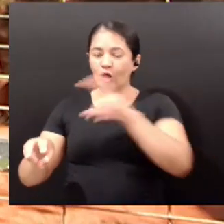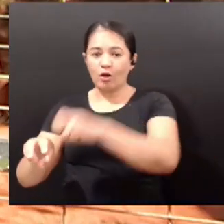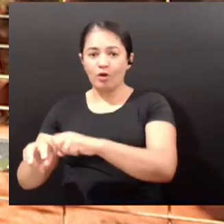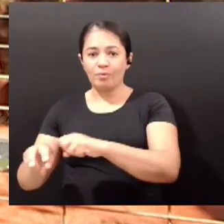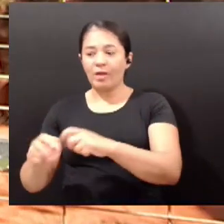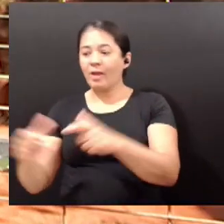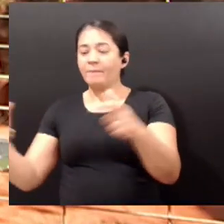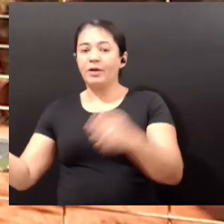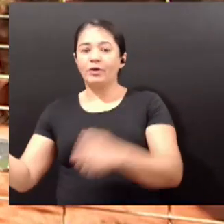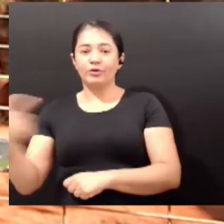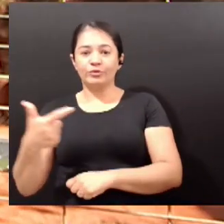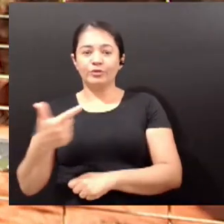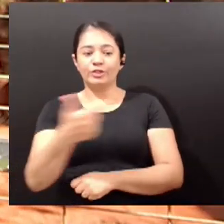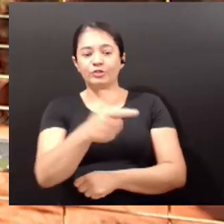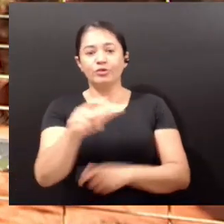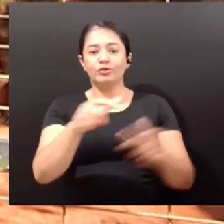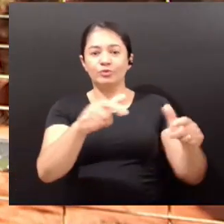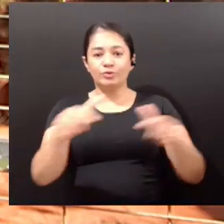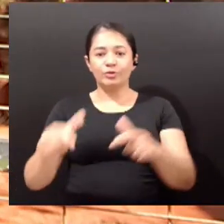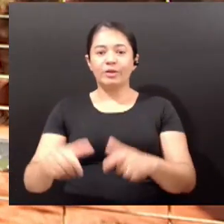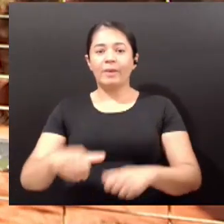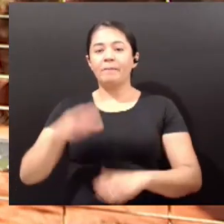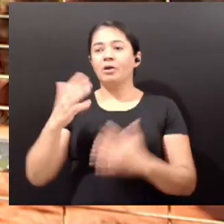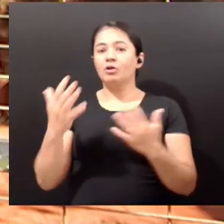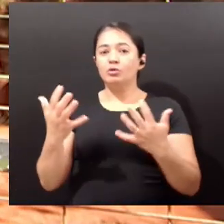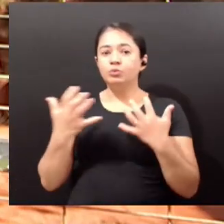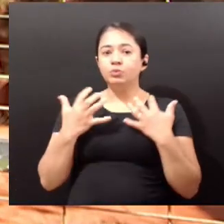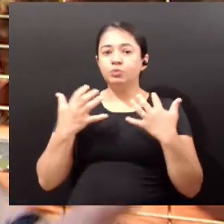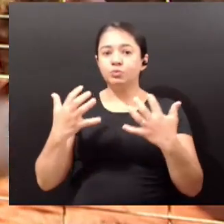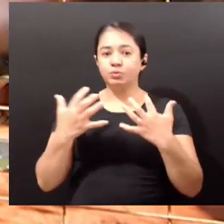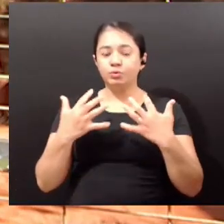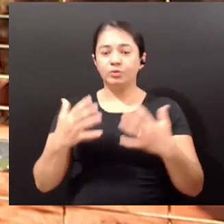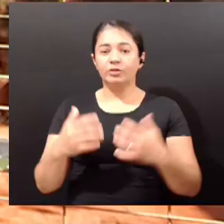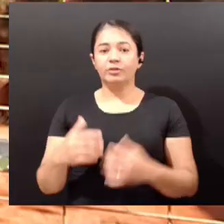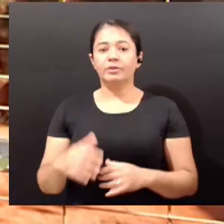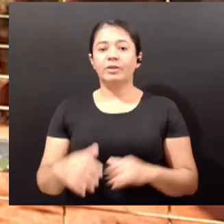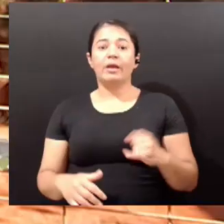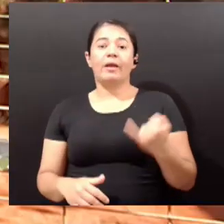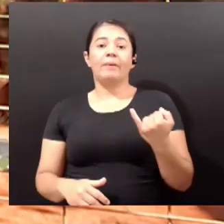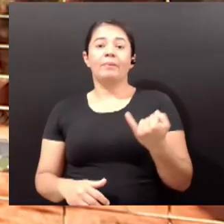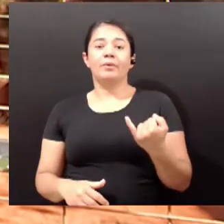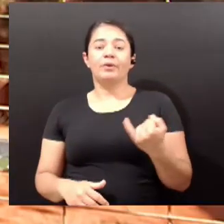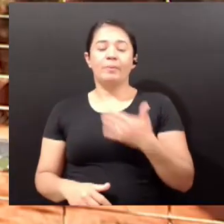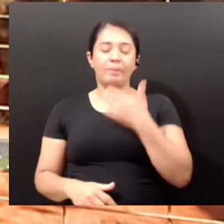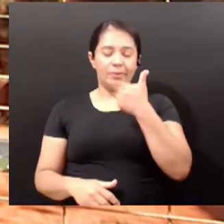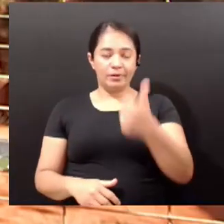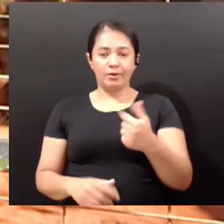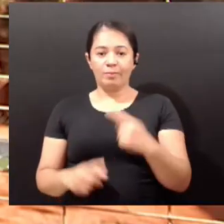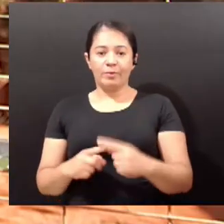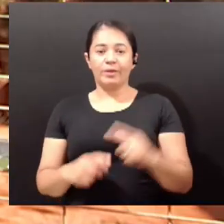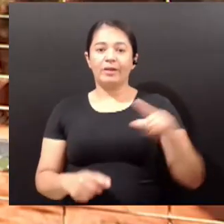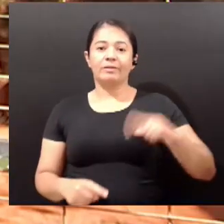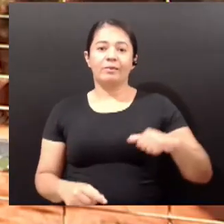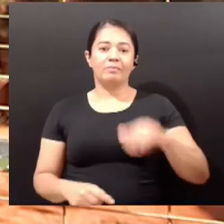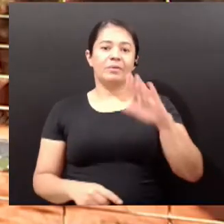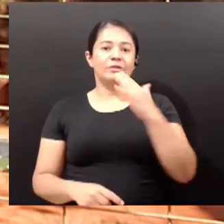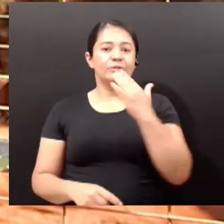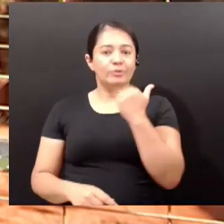mais nessa parte mais aquecida, aqui que tem mais vantagem por ter mais alimento, tá?